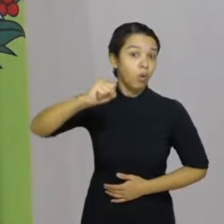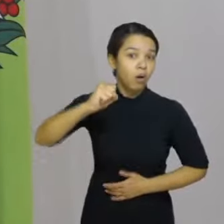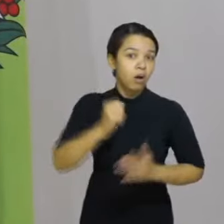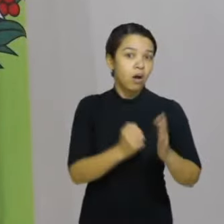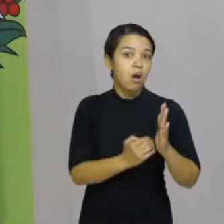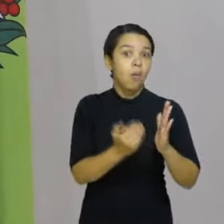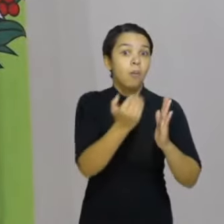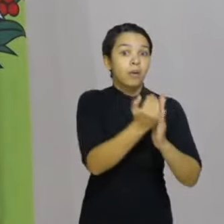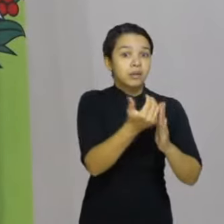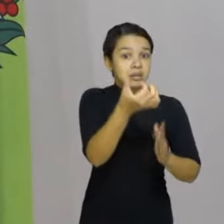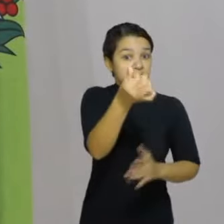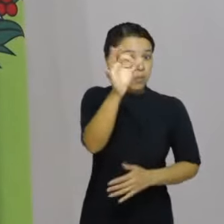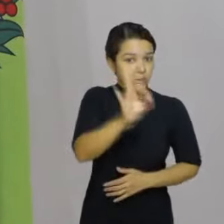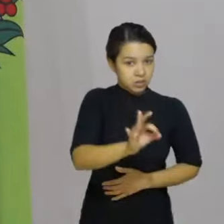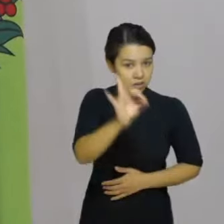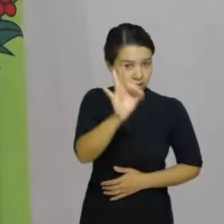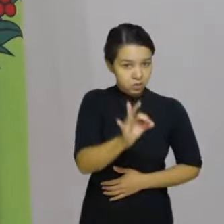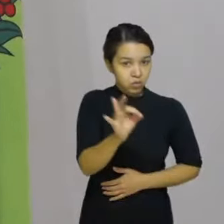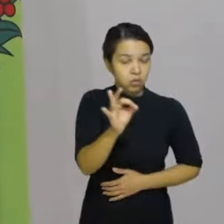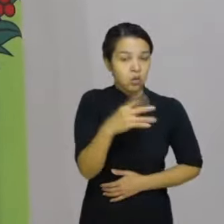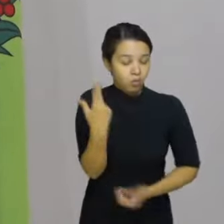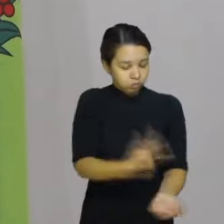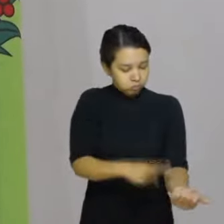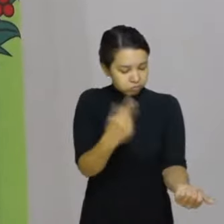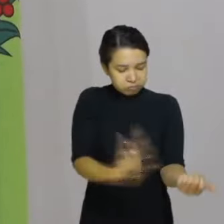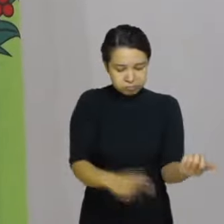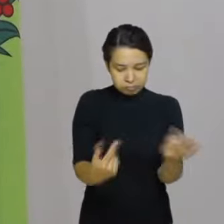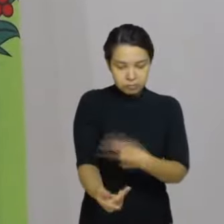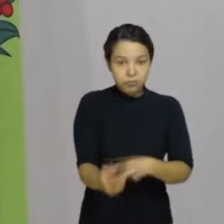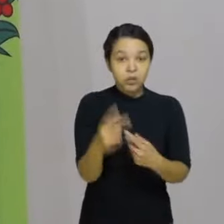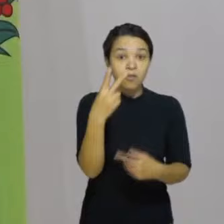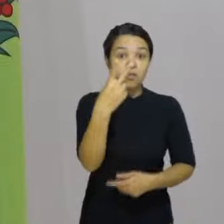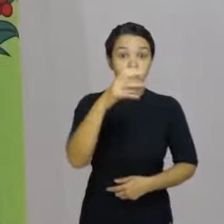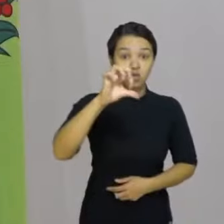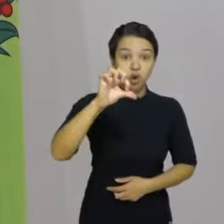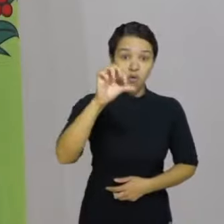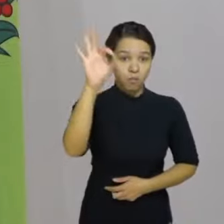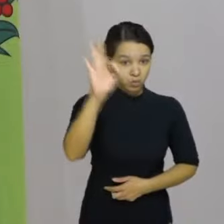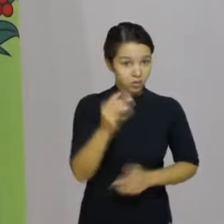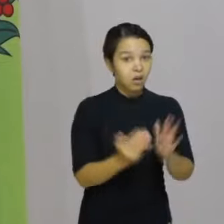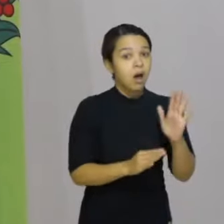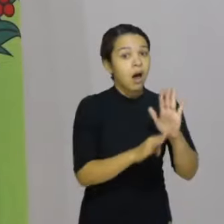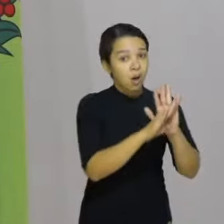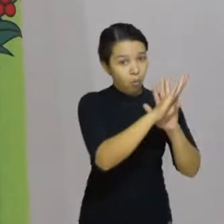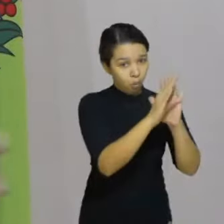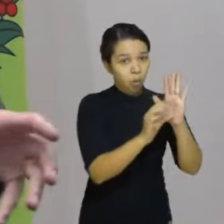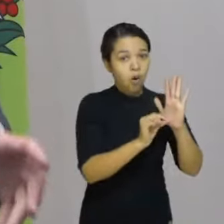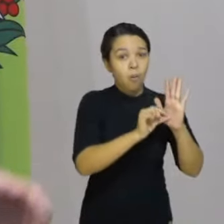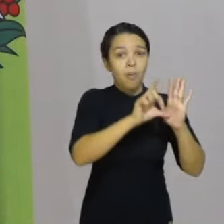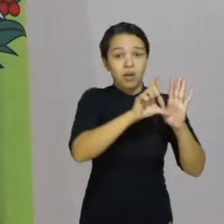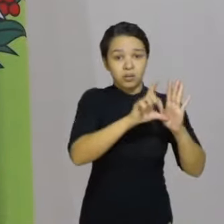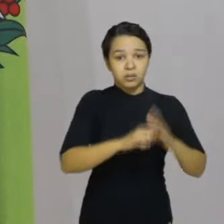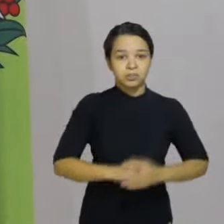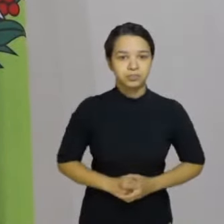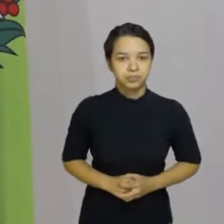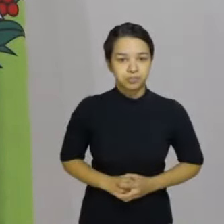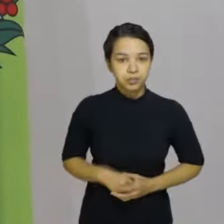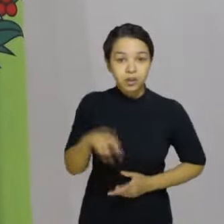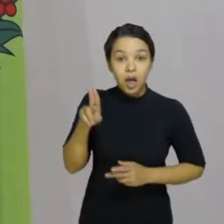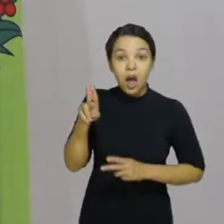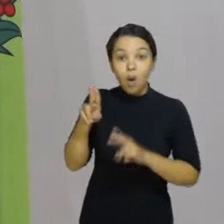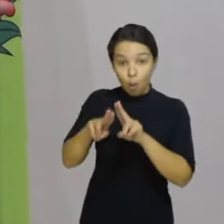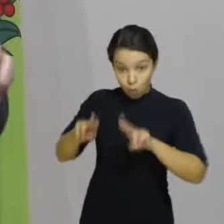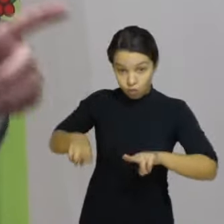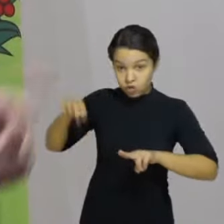6%. Automutilações, aumento de 29%. Uma pesquisa agora nossa, da UFSC, a Federal de Santa